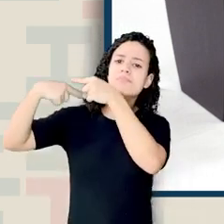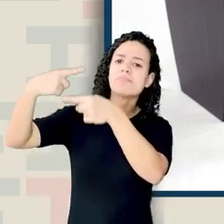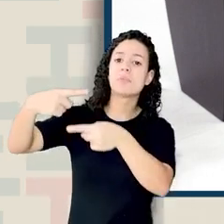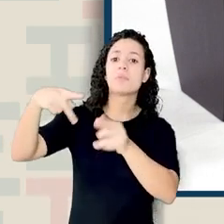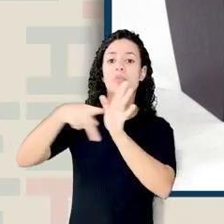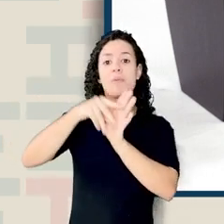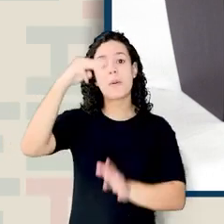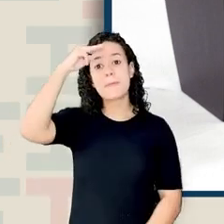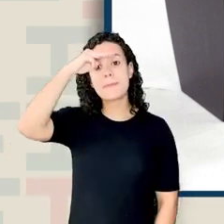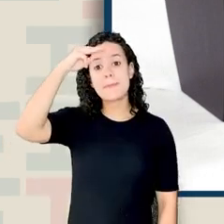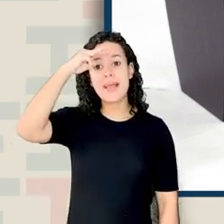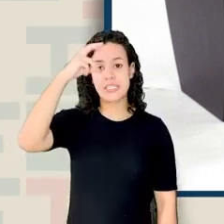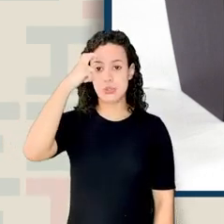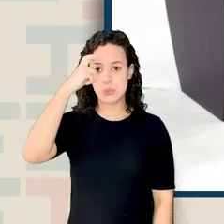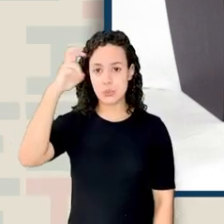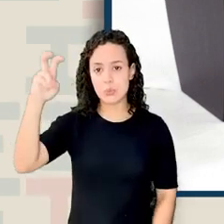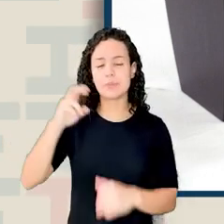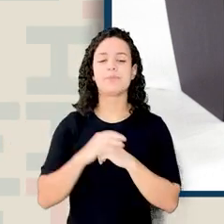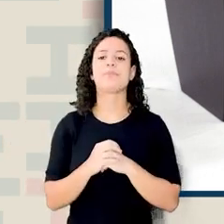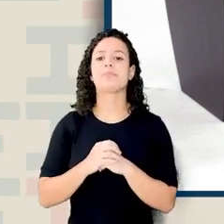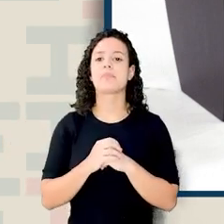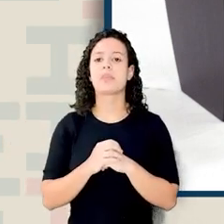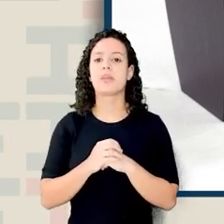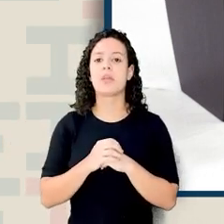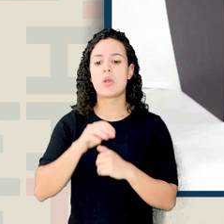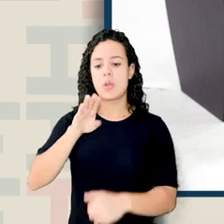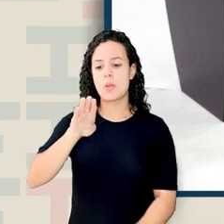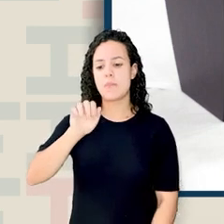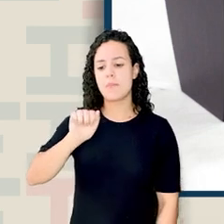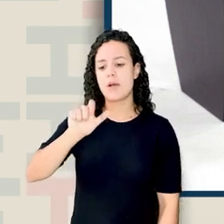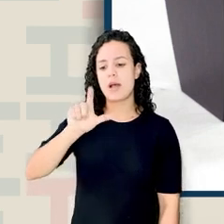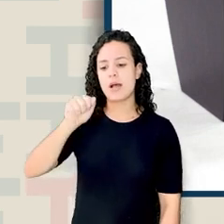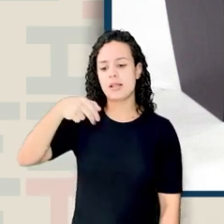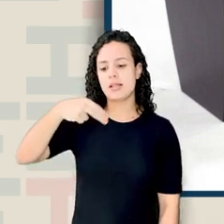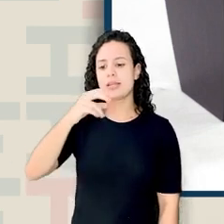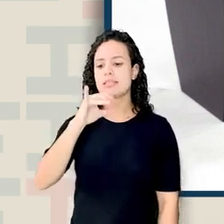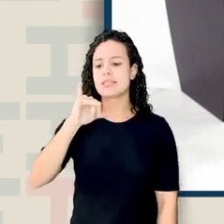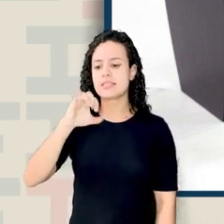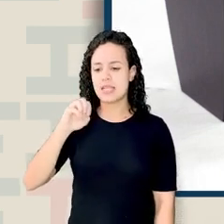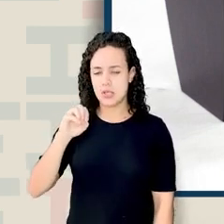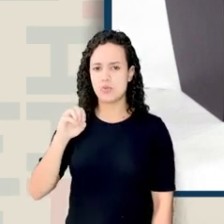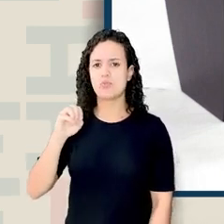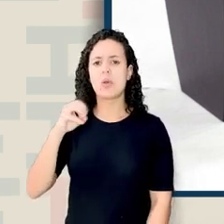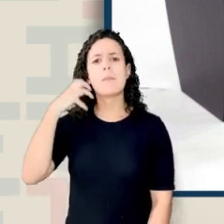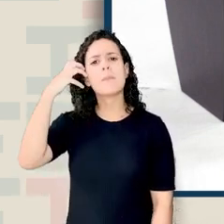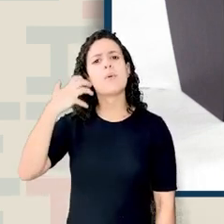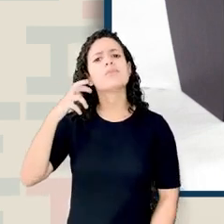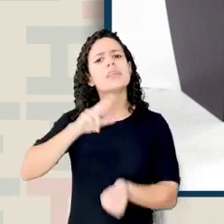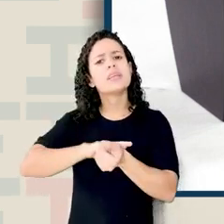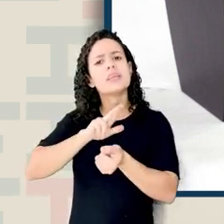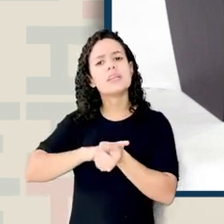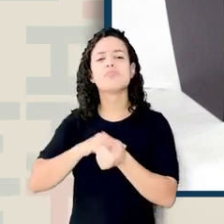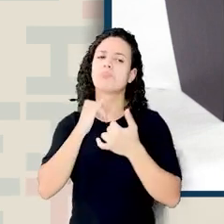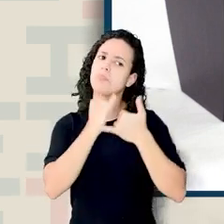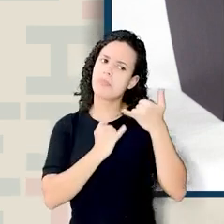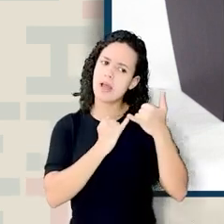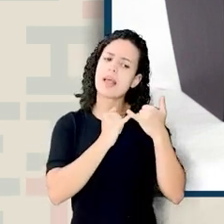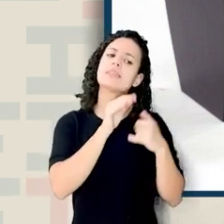de cultura, que essa célula do balanceio, ela se assemelha à célula do